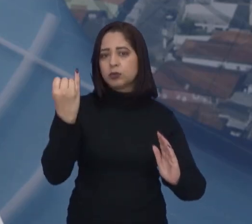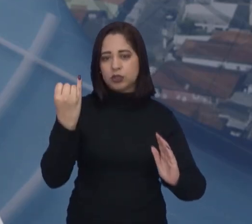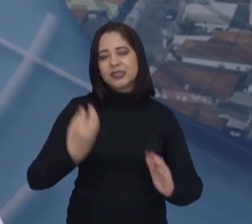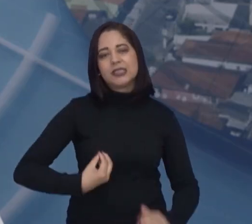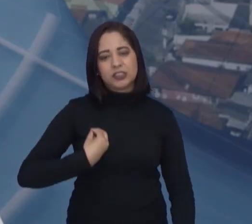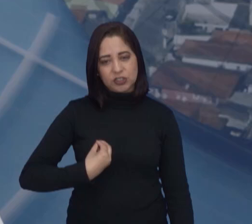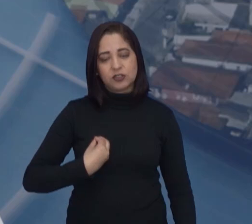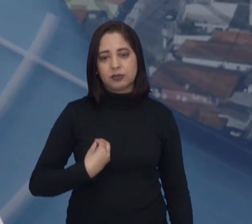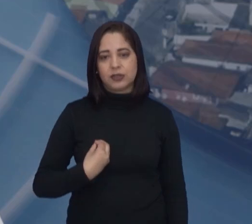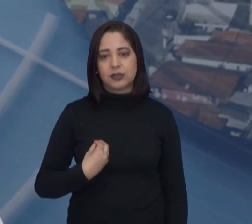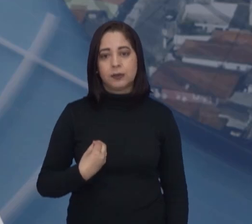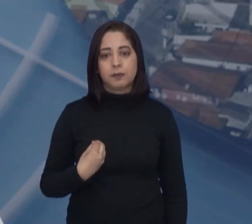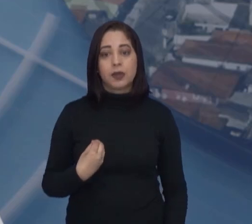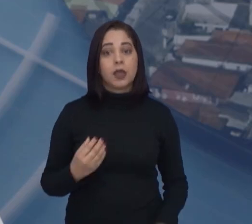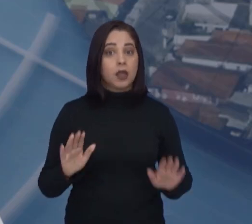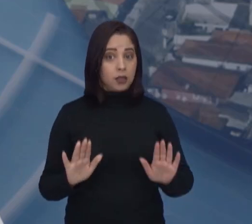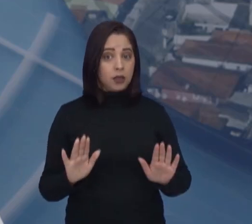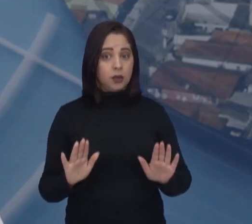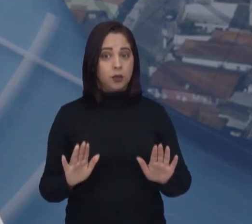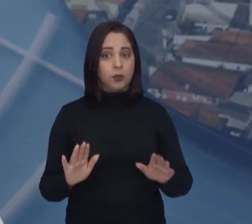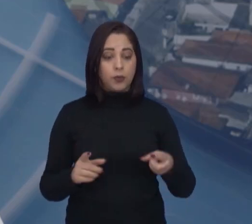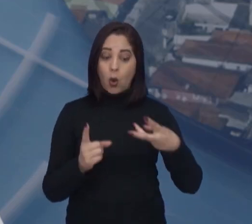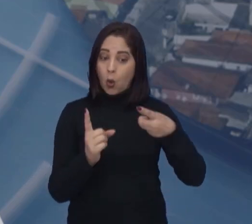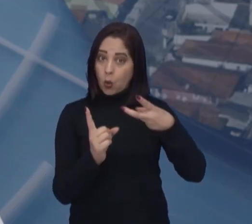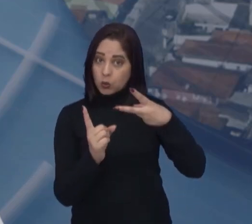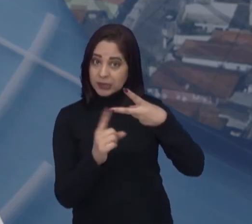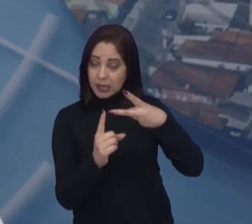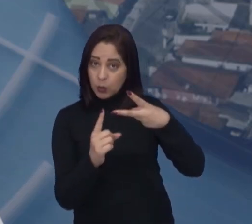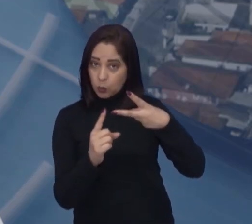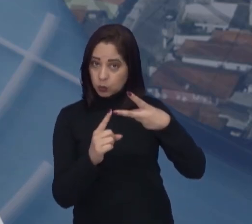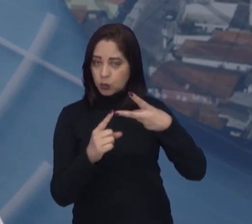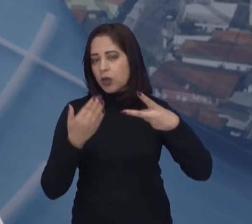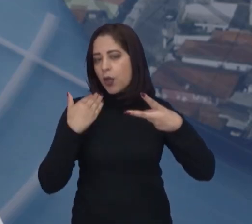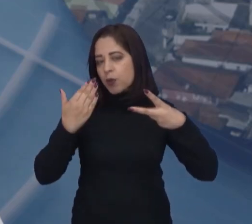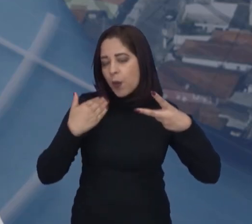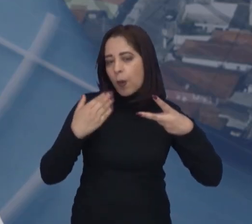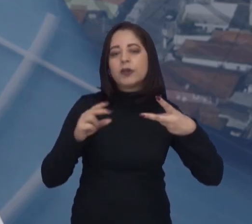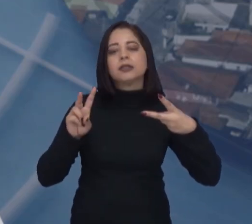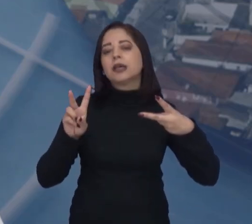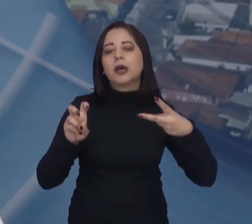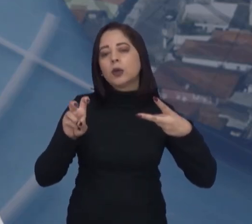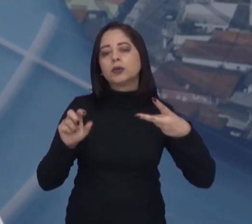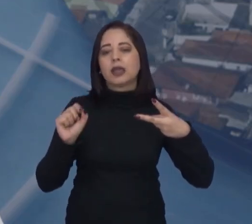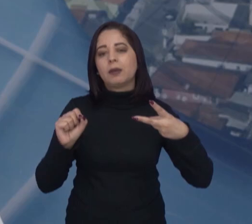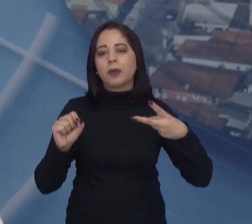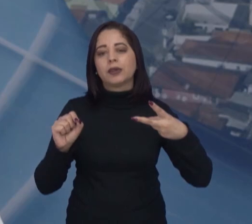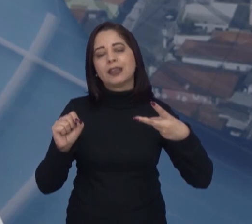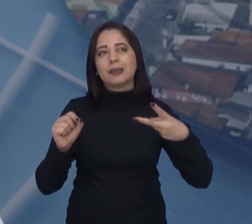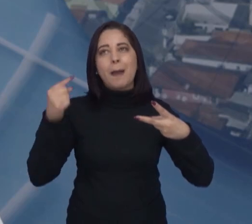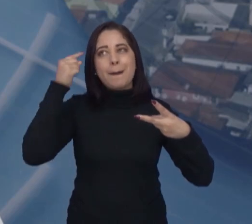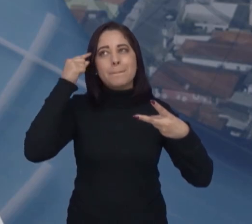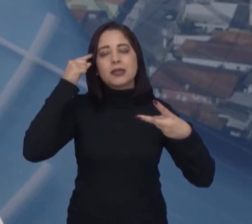nossas vidas. A gente finalizou o segundo bloco falando um pouquinho sobre essas projeções, né, Rafael?